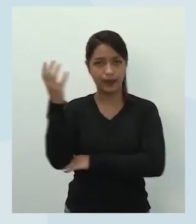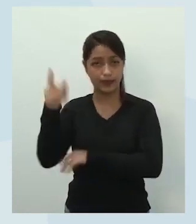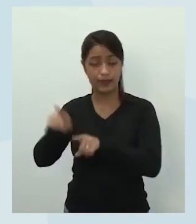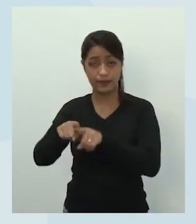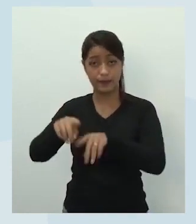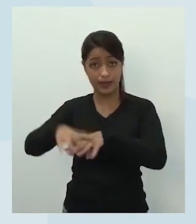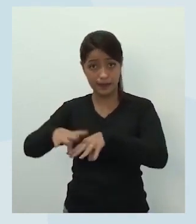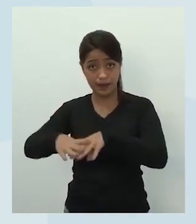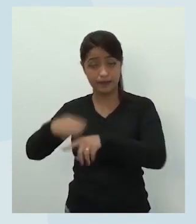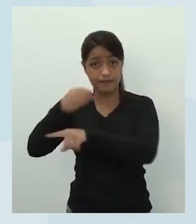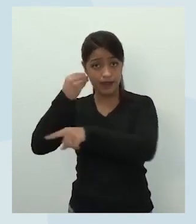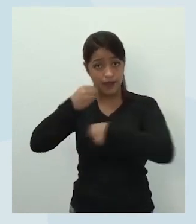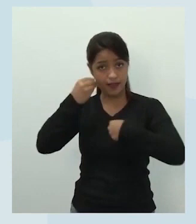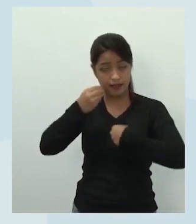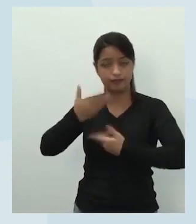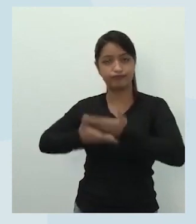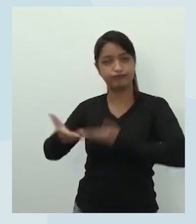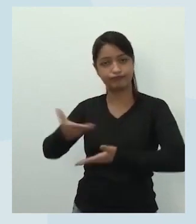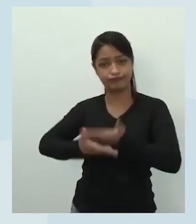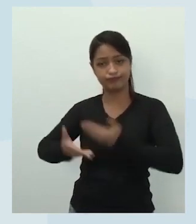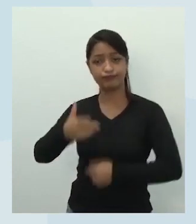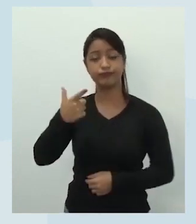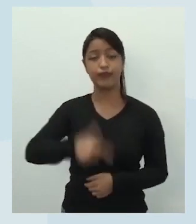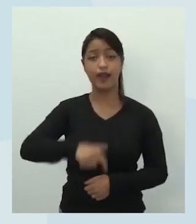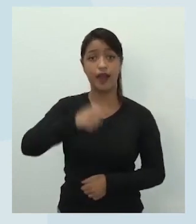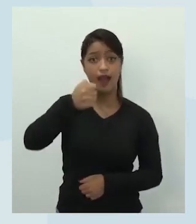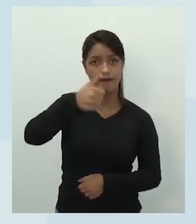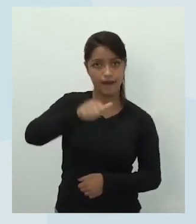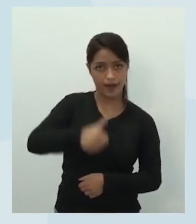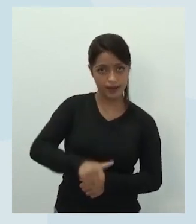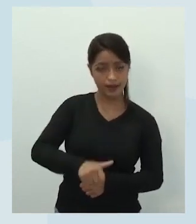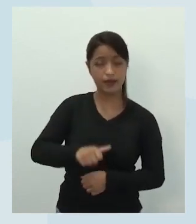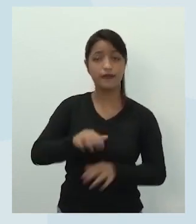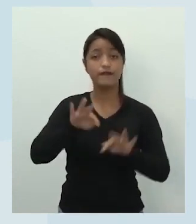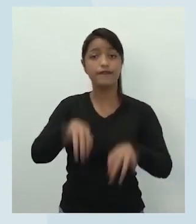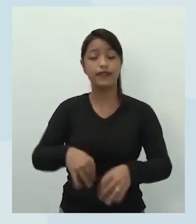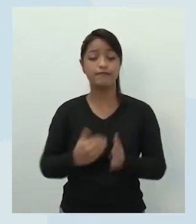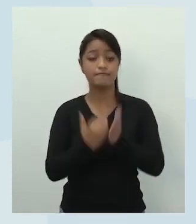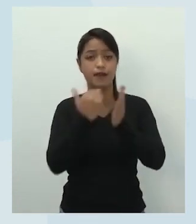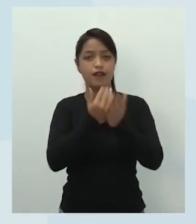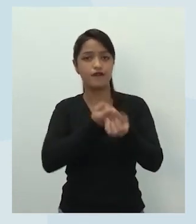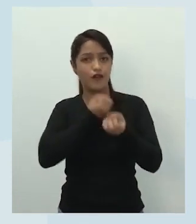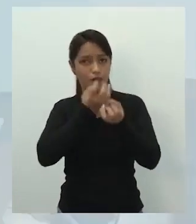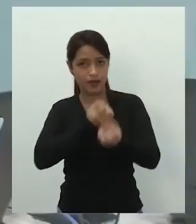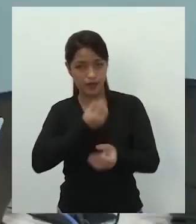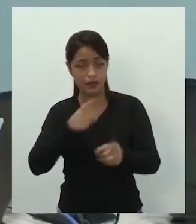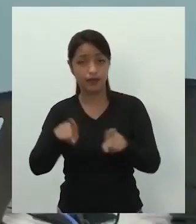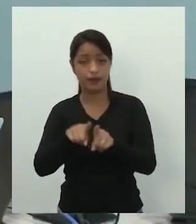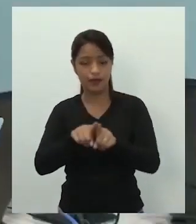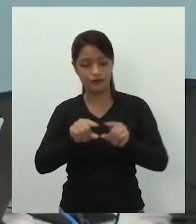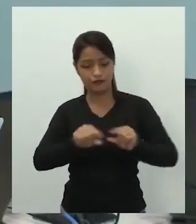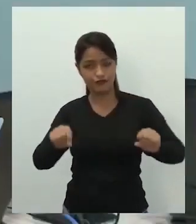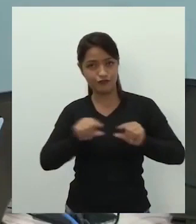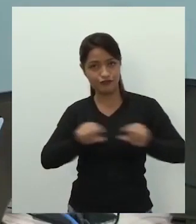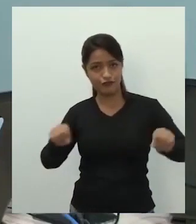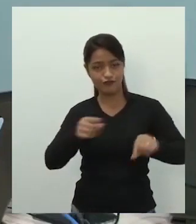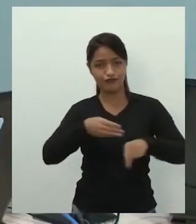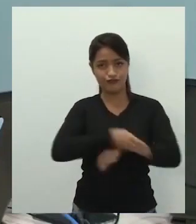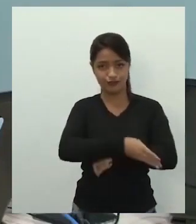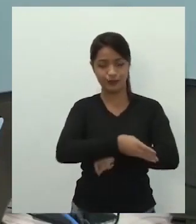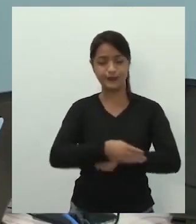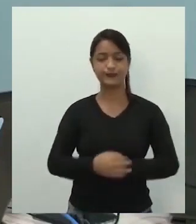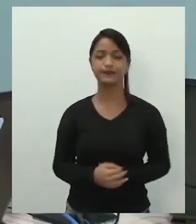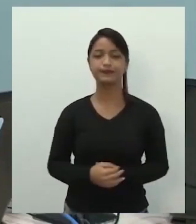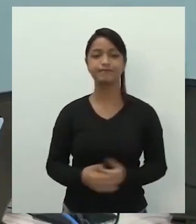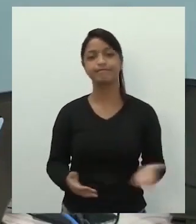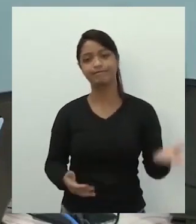e Matemática, avaliação, saiba mais e referências. Então, vamos